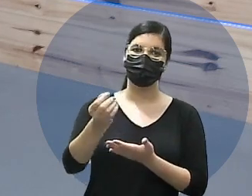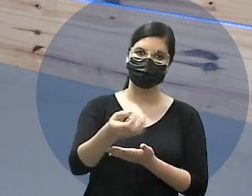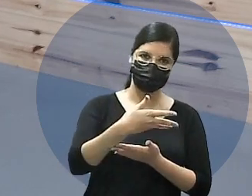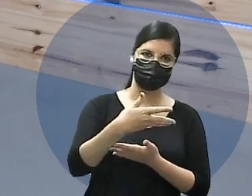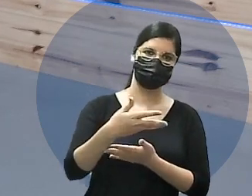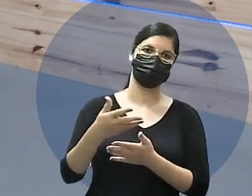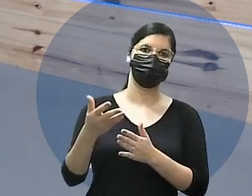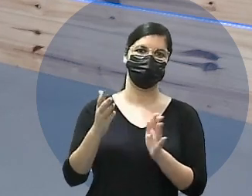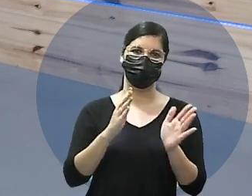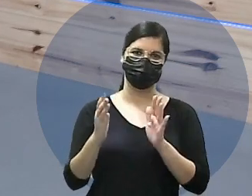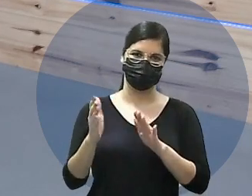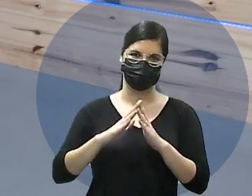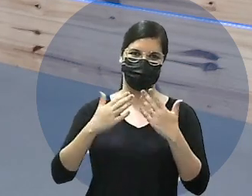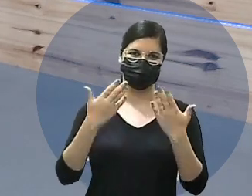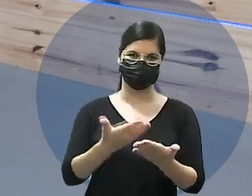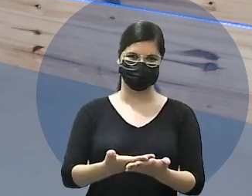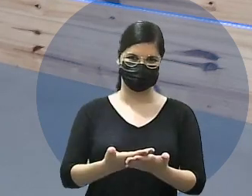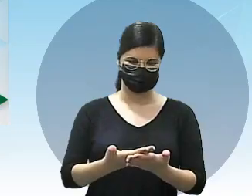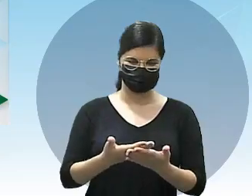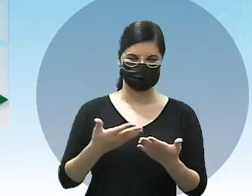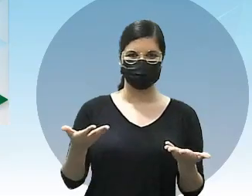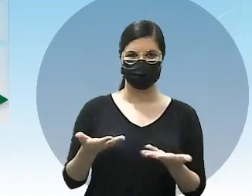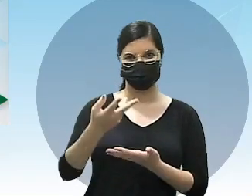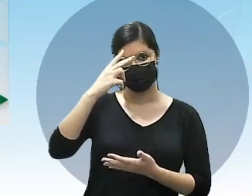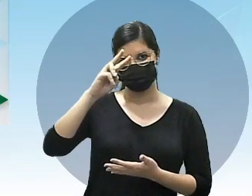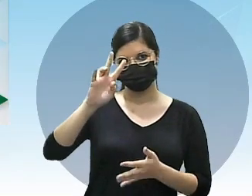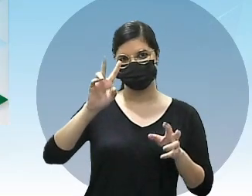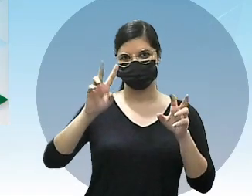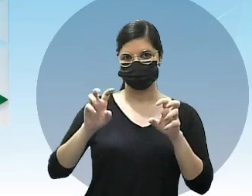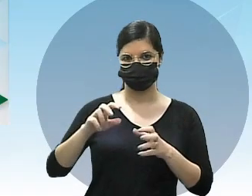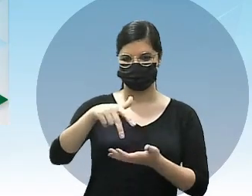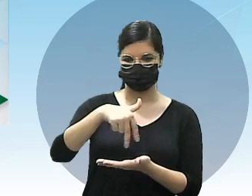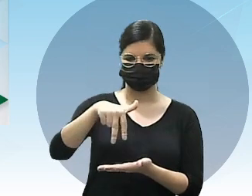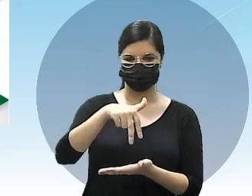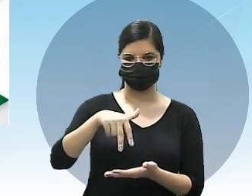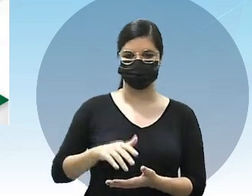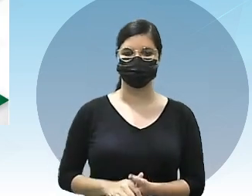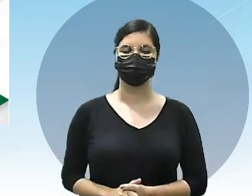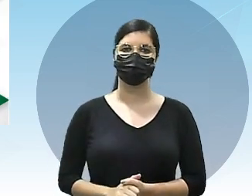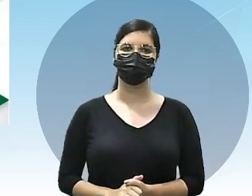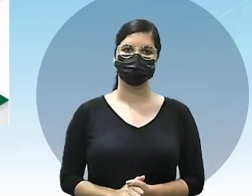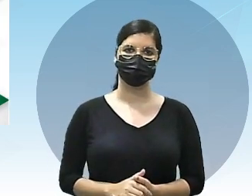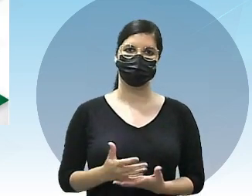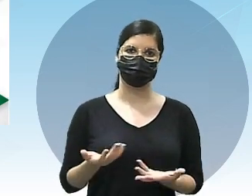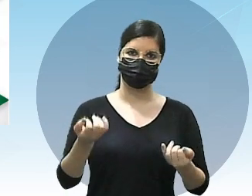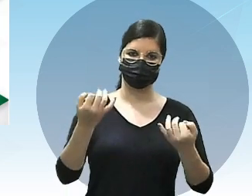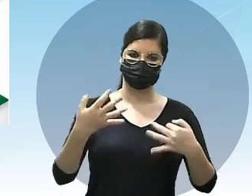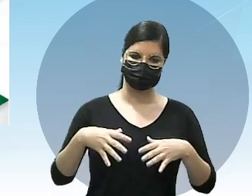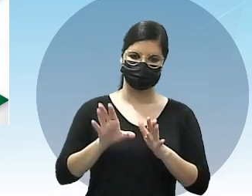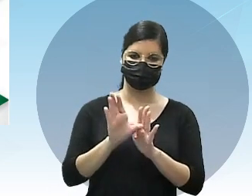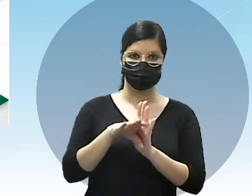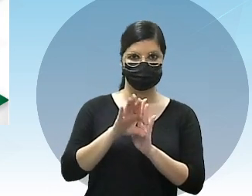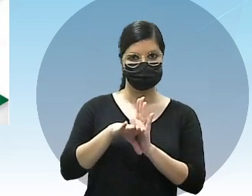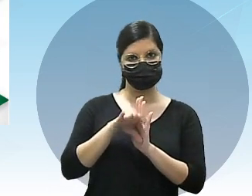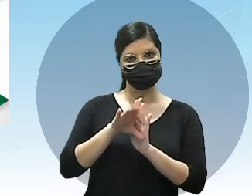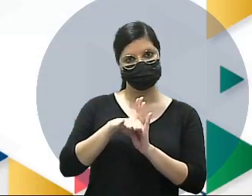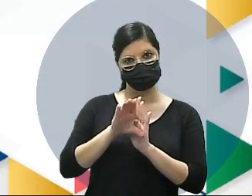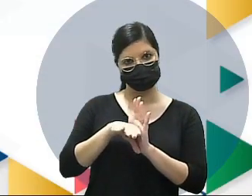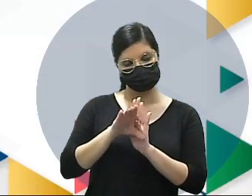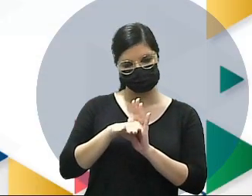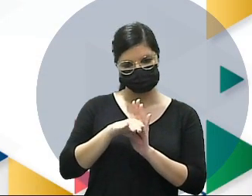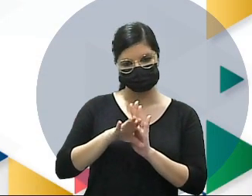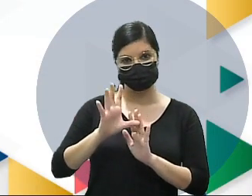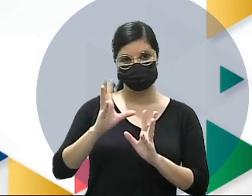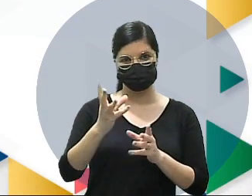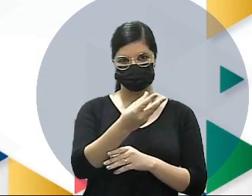de na escola de vocês tá então vamos lá pro nosso revisão de conteúdo de danças ação 16 não é um